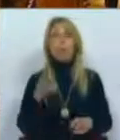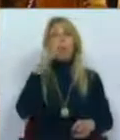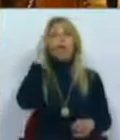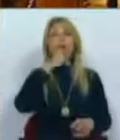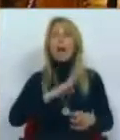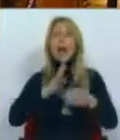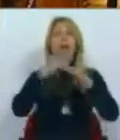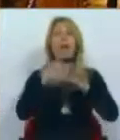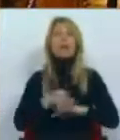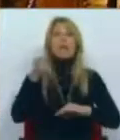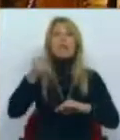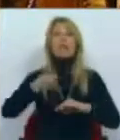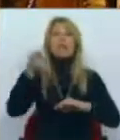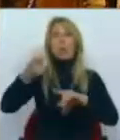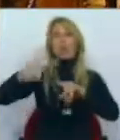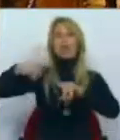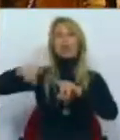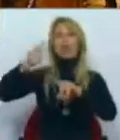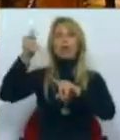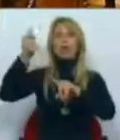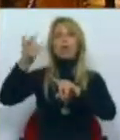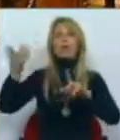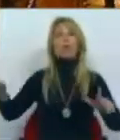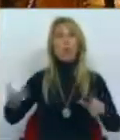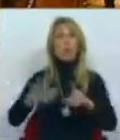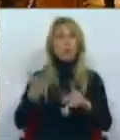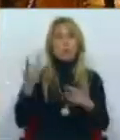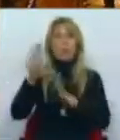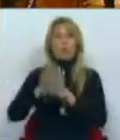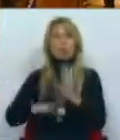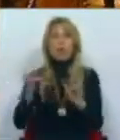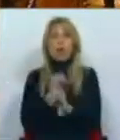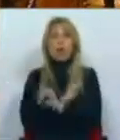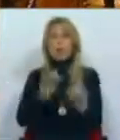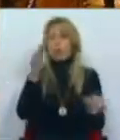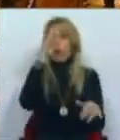descrédito em condições que lhe sejam suportáveis.